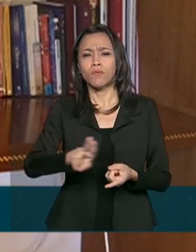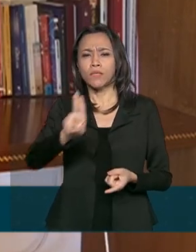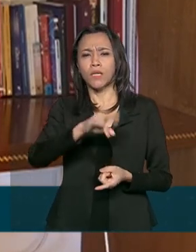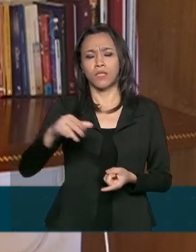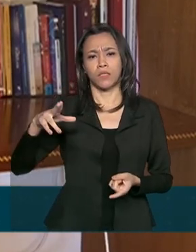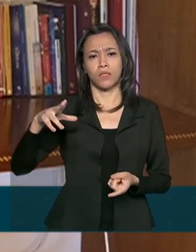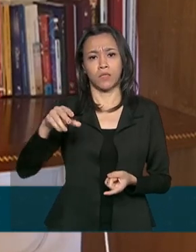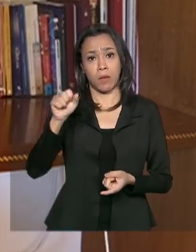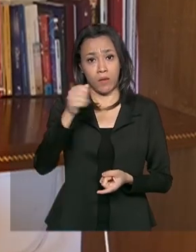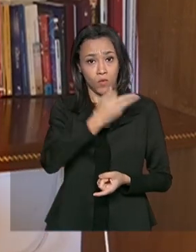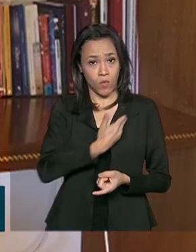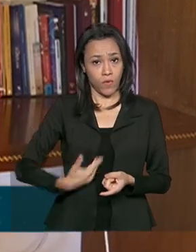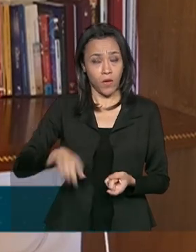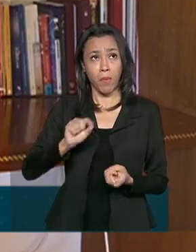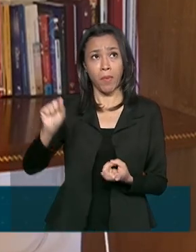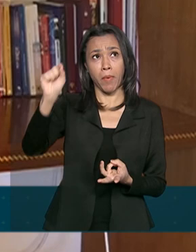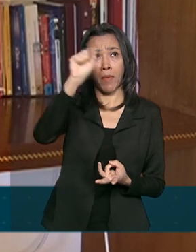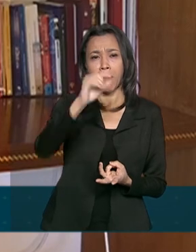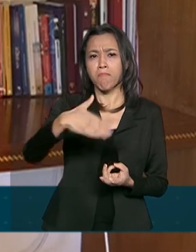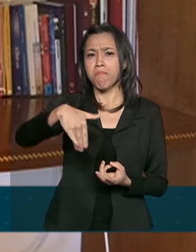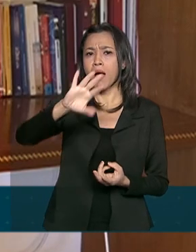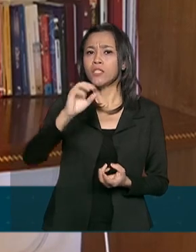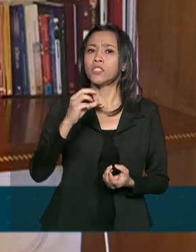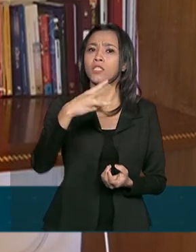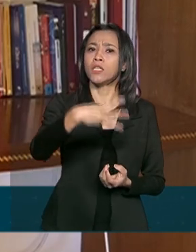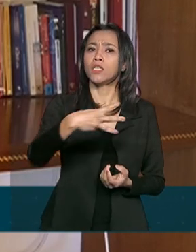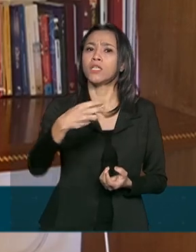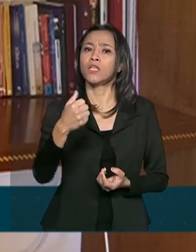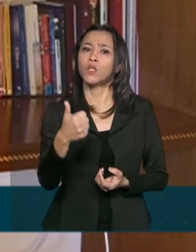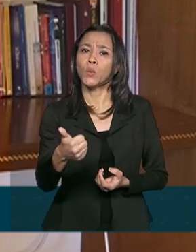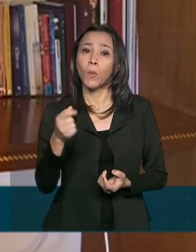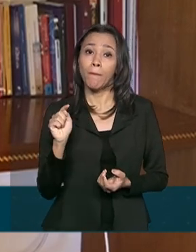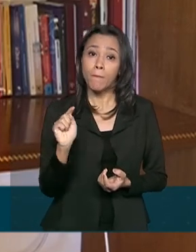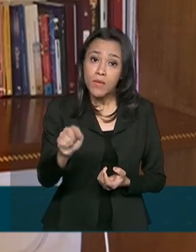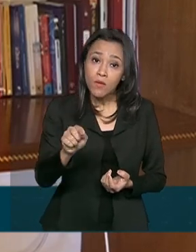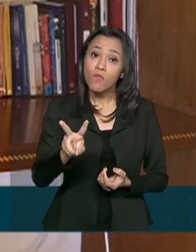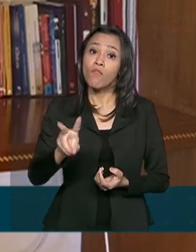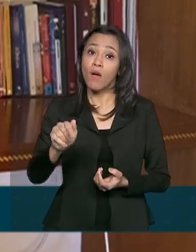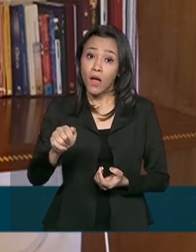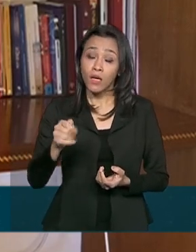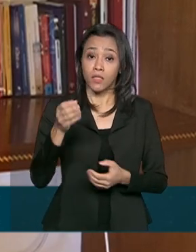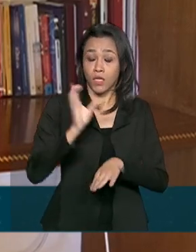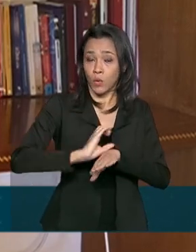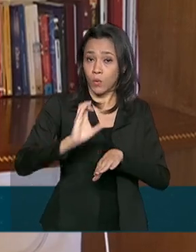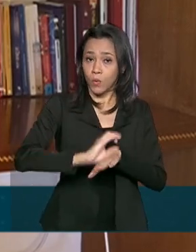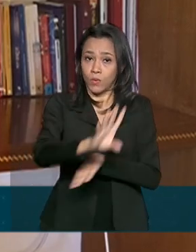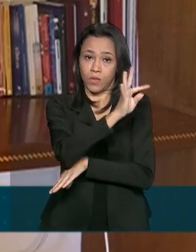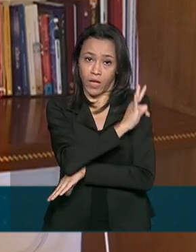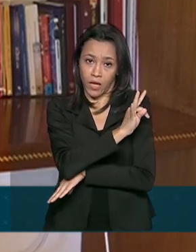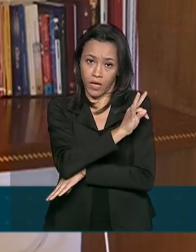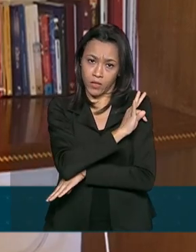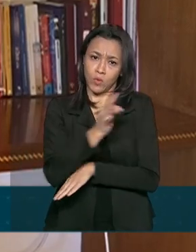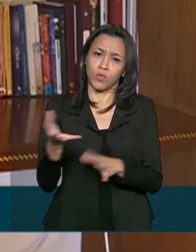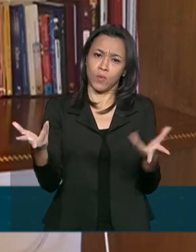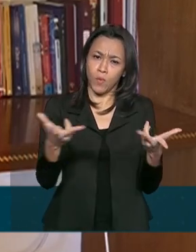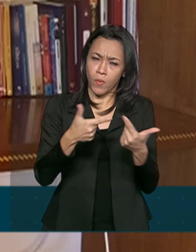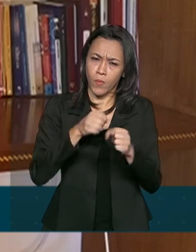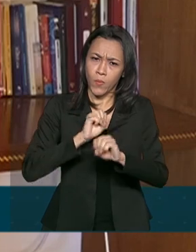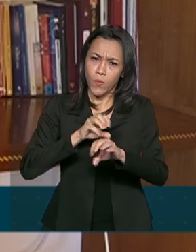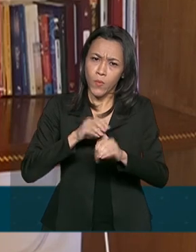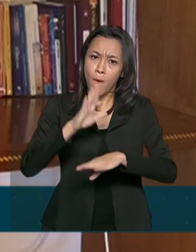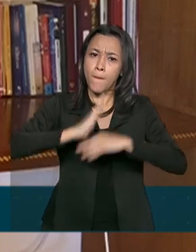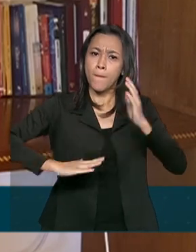ensino, mais de 31 mil vagas em cursos técnicos de qualificação profissional à distância.